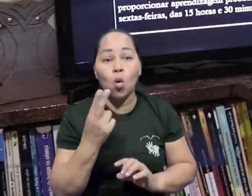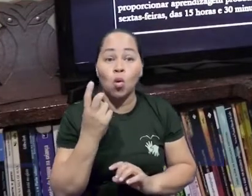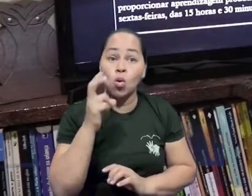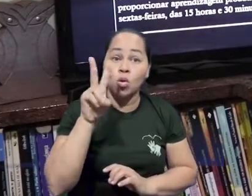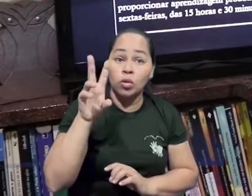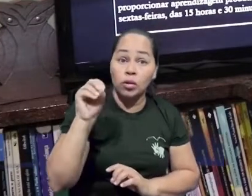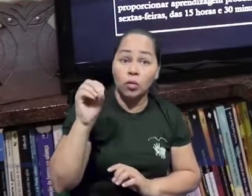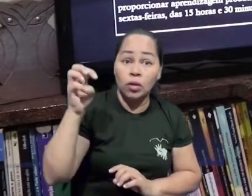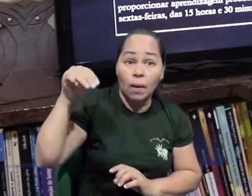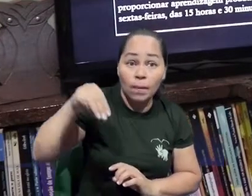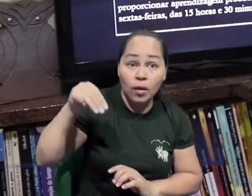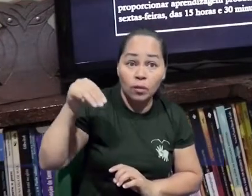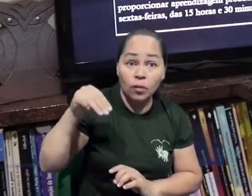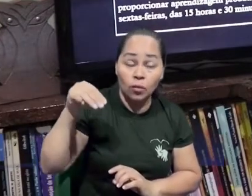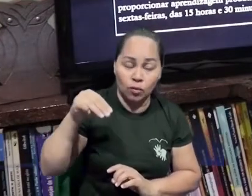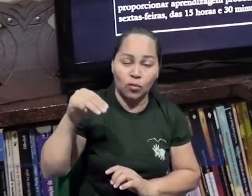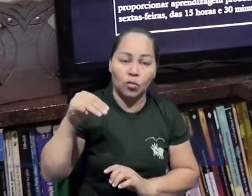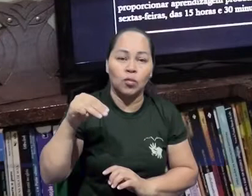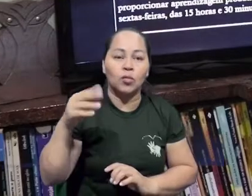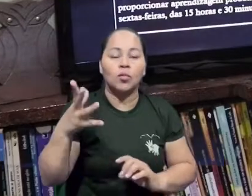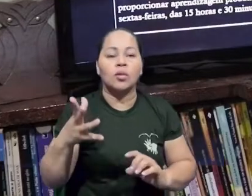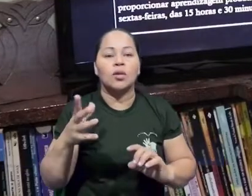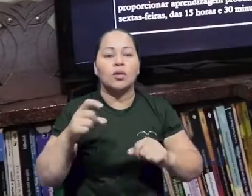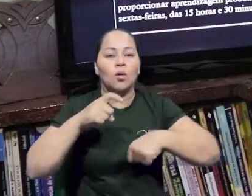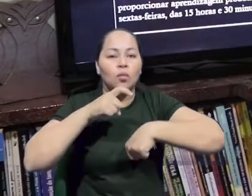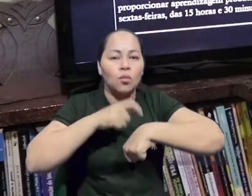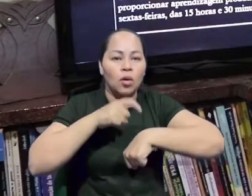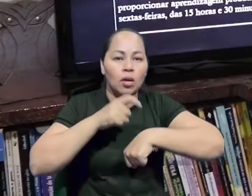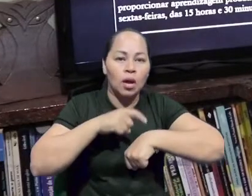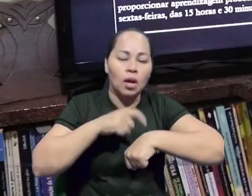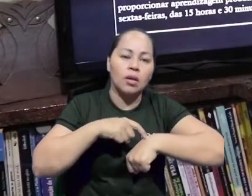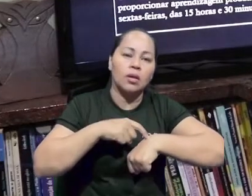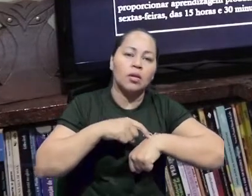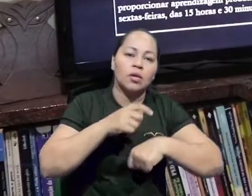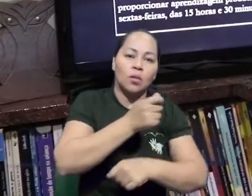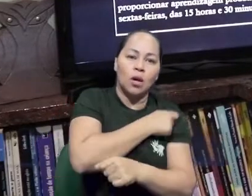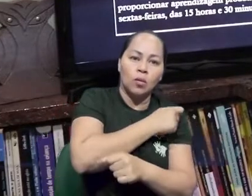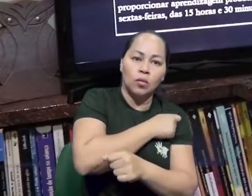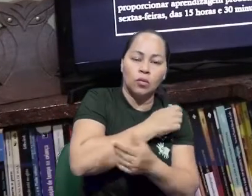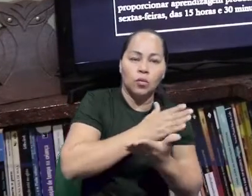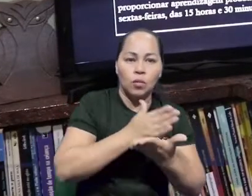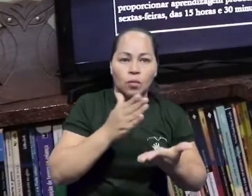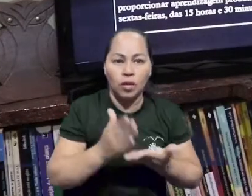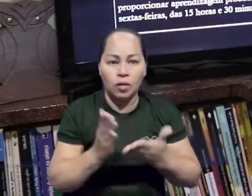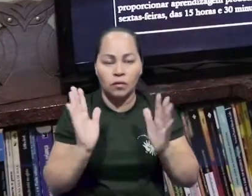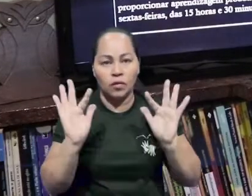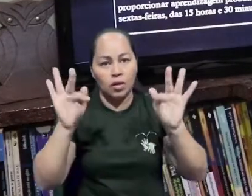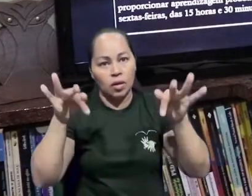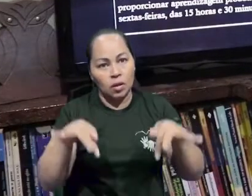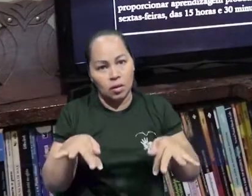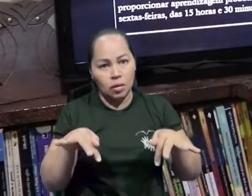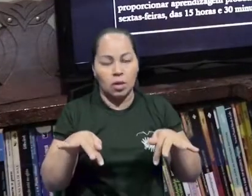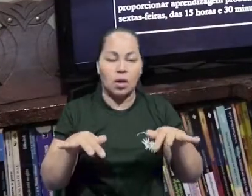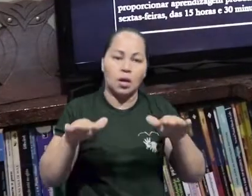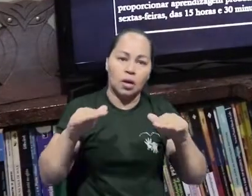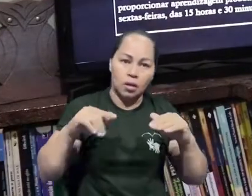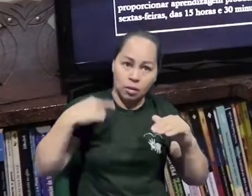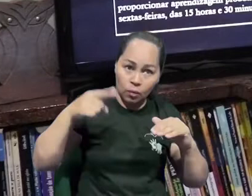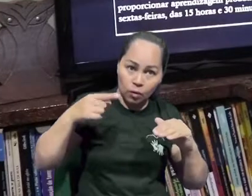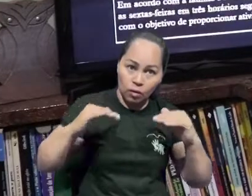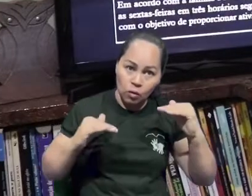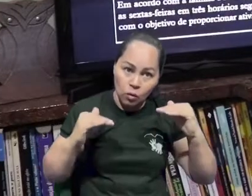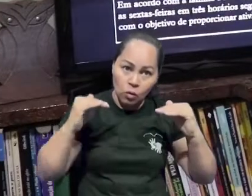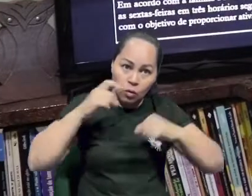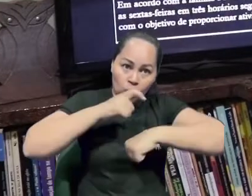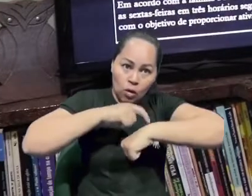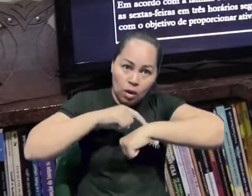50 minutos, como é na sala regular. Então a gente coloca o horário certinho de que horas o aluno começa e termina. No caso da